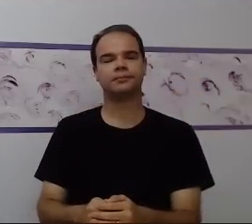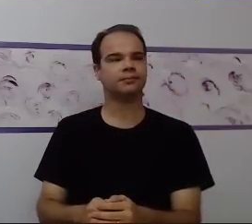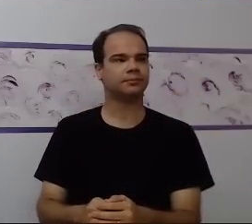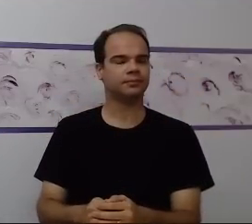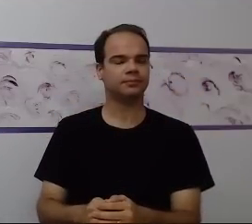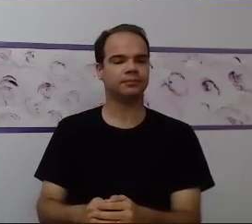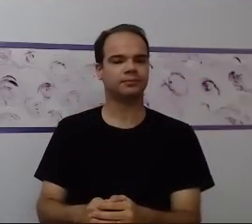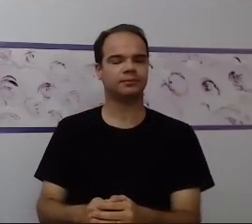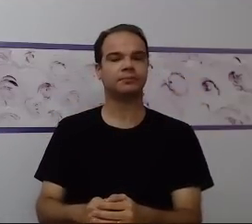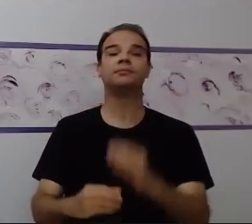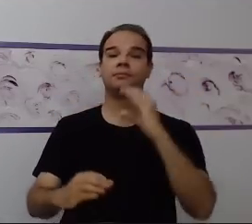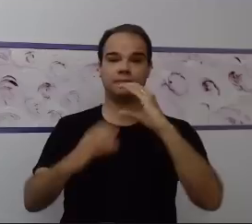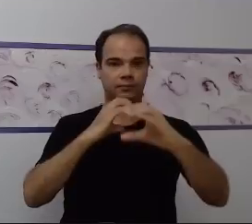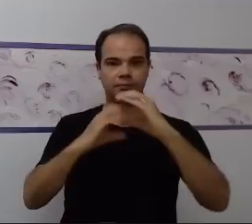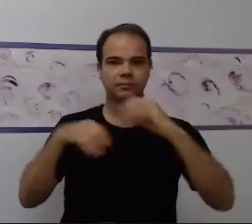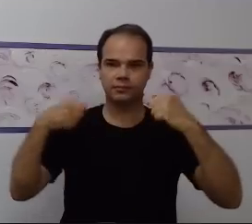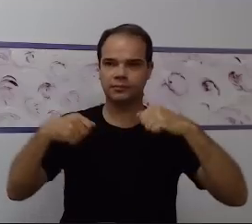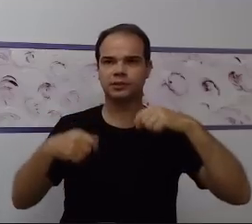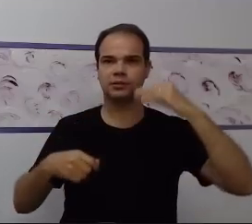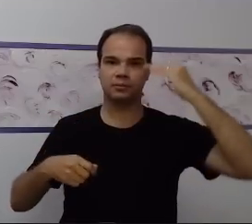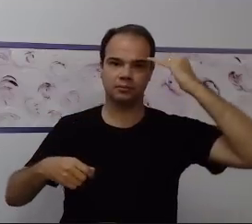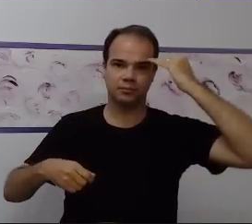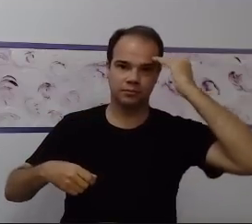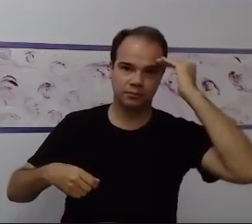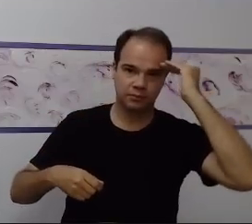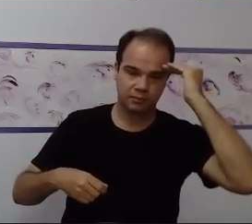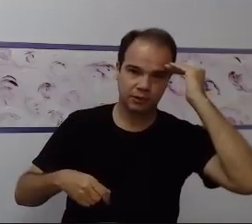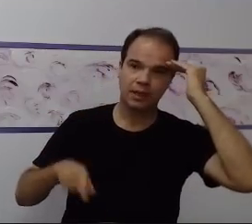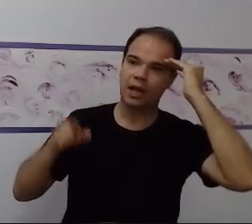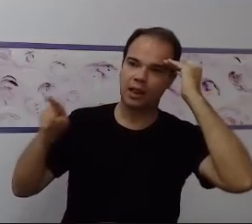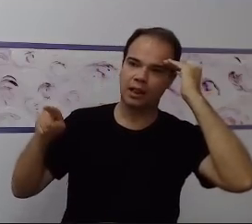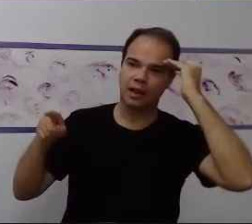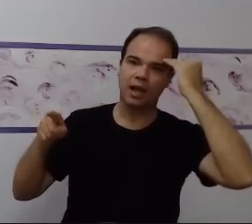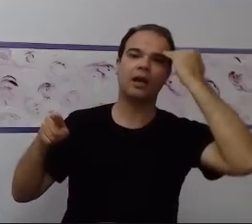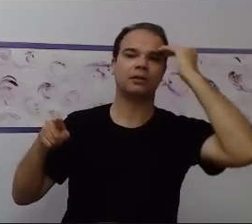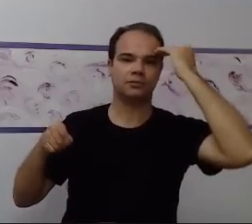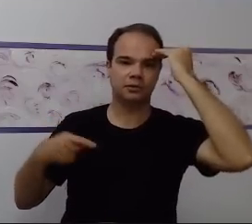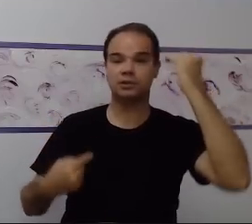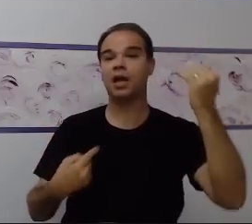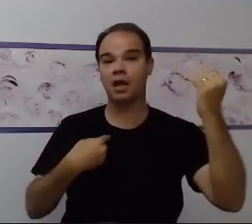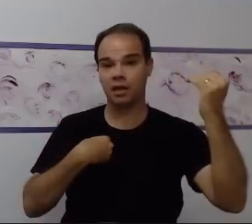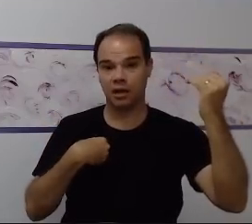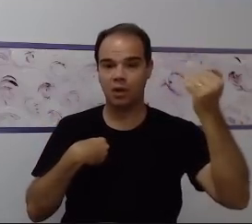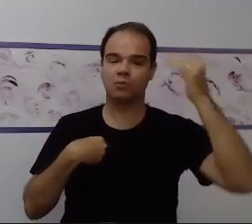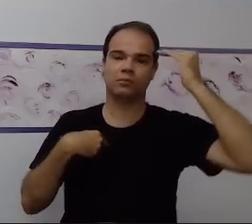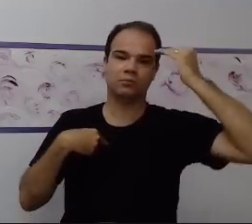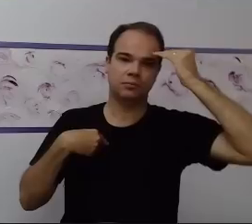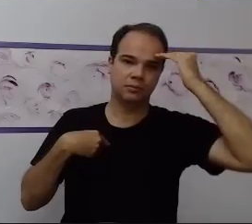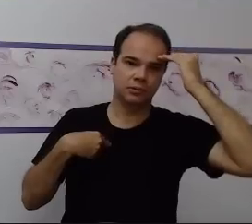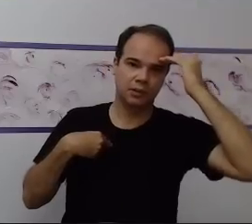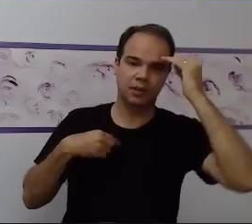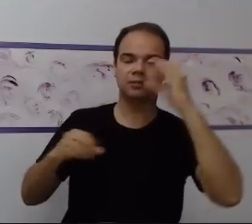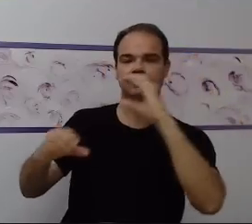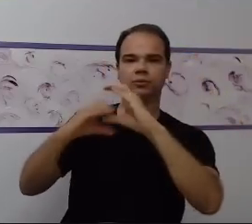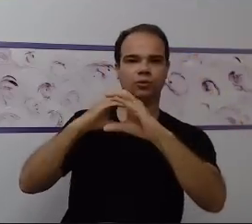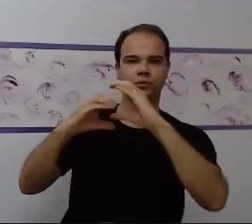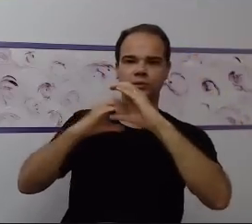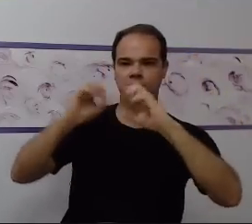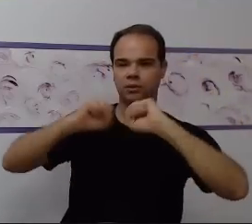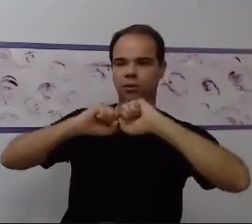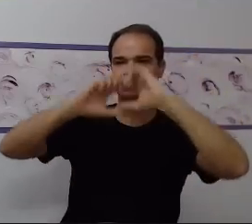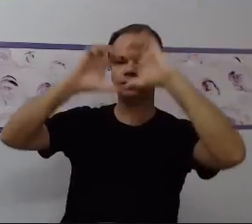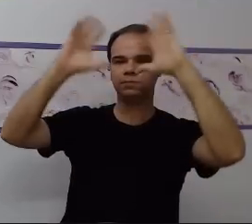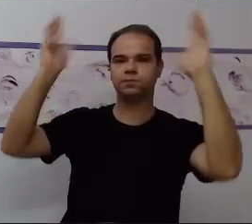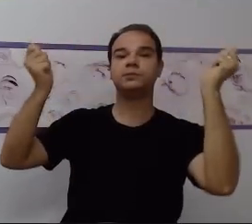ser entendida e tem que ser recebida de uma forma entendível. E da mesma forma, a recepção da comunicação.